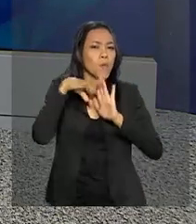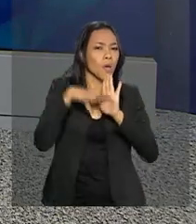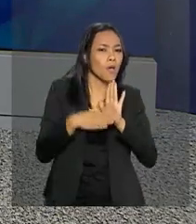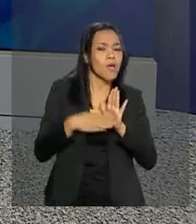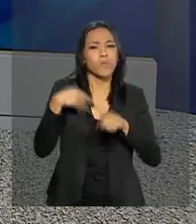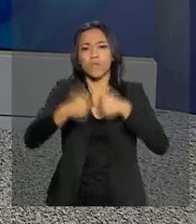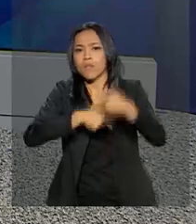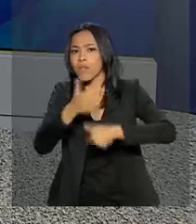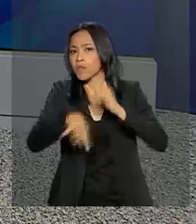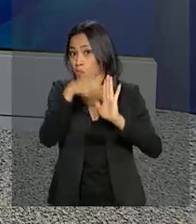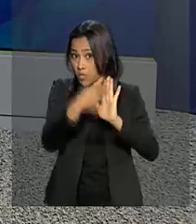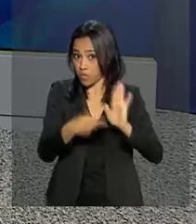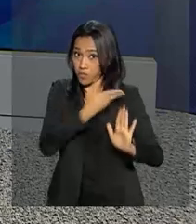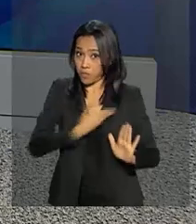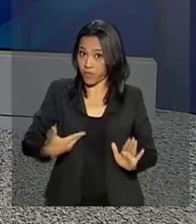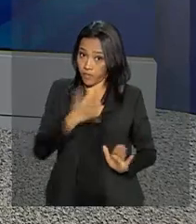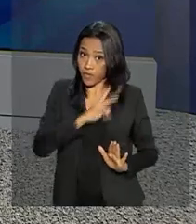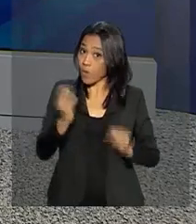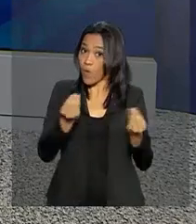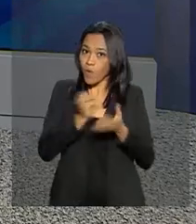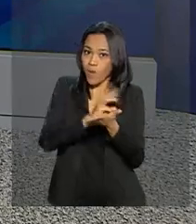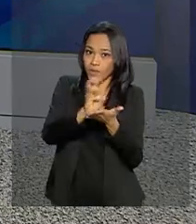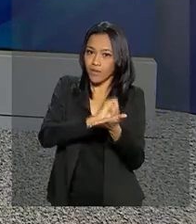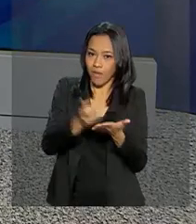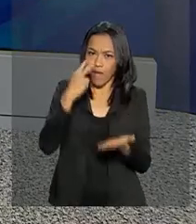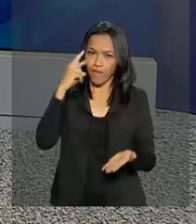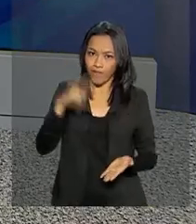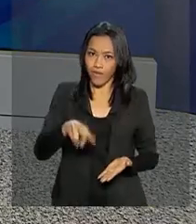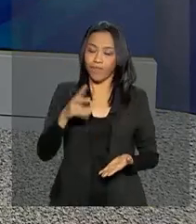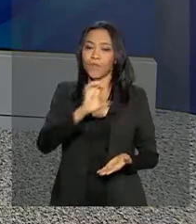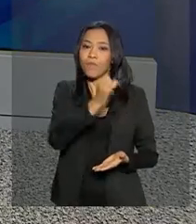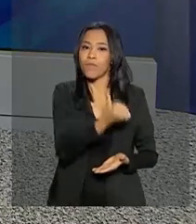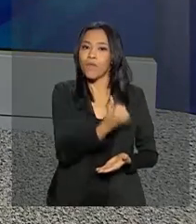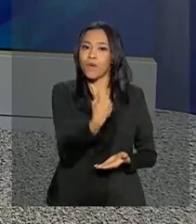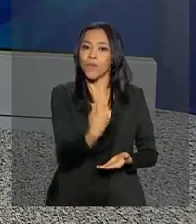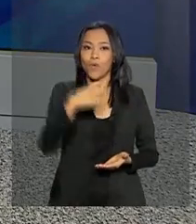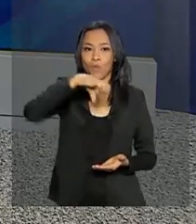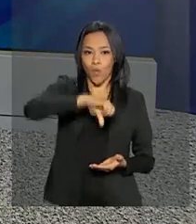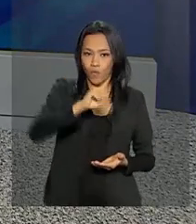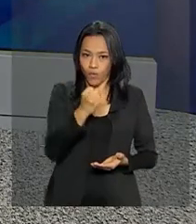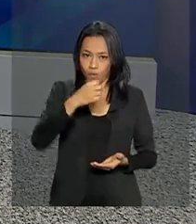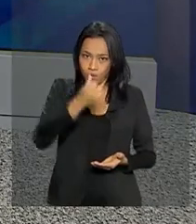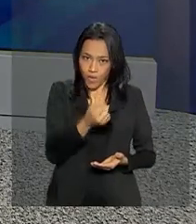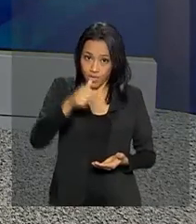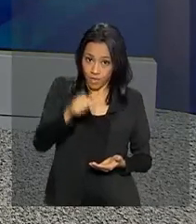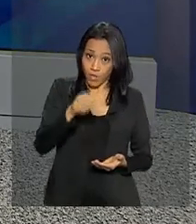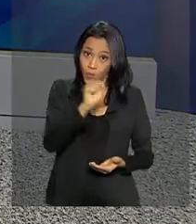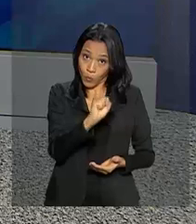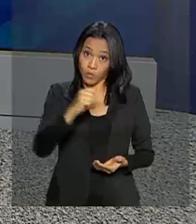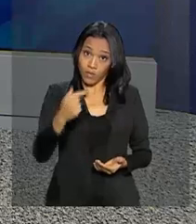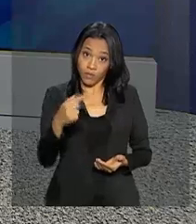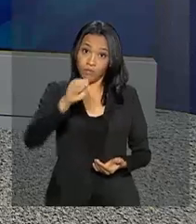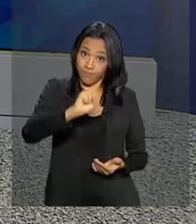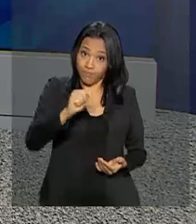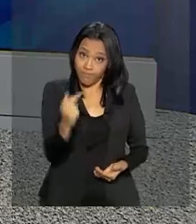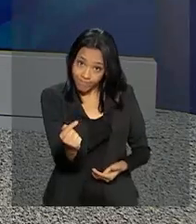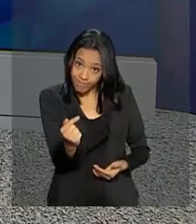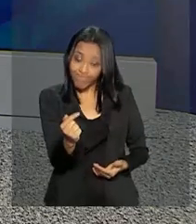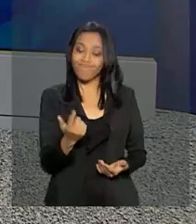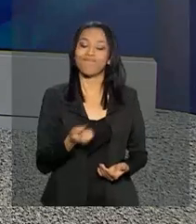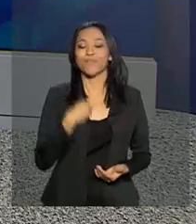ações do governo federal para o nosso WhatsApp. O número é 619-9867-8787.